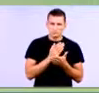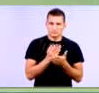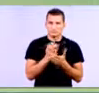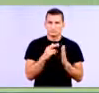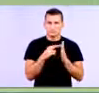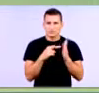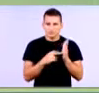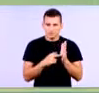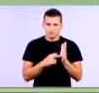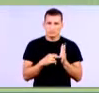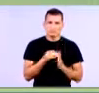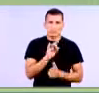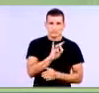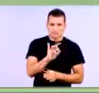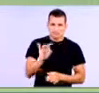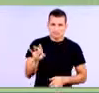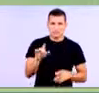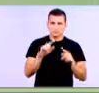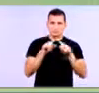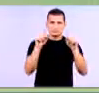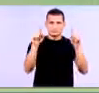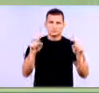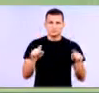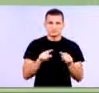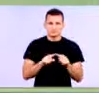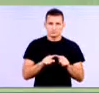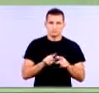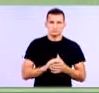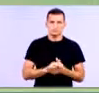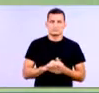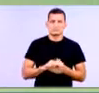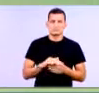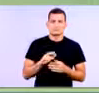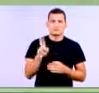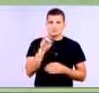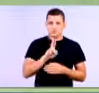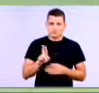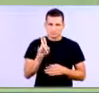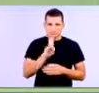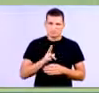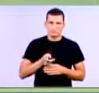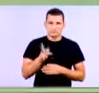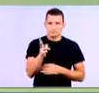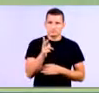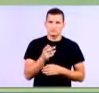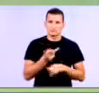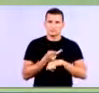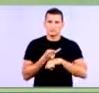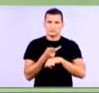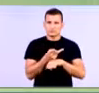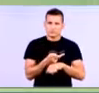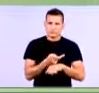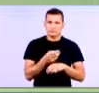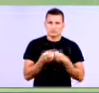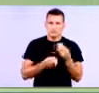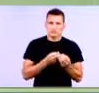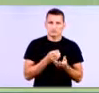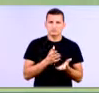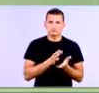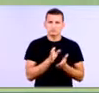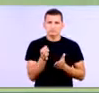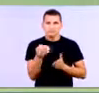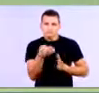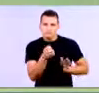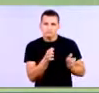cada funcionário. Contudo, os usuários sempre procuram meios para burlar a política